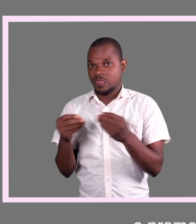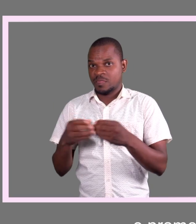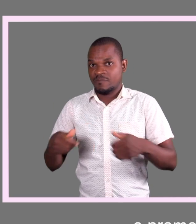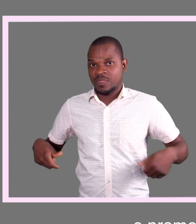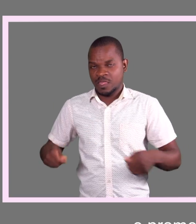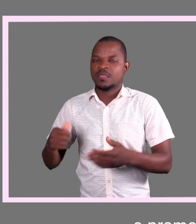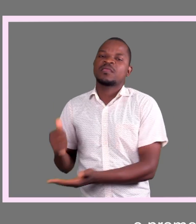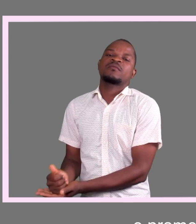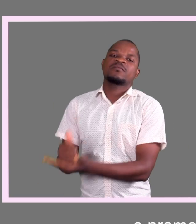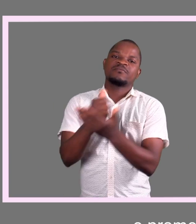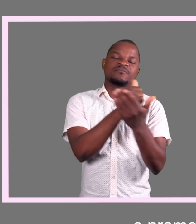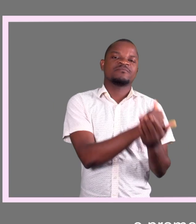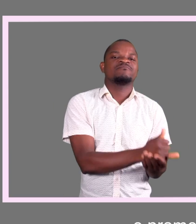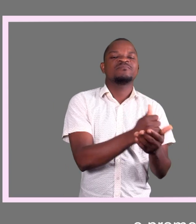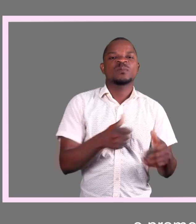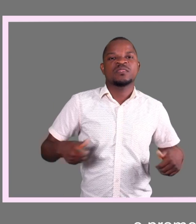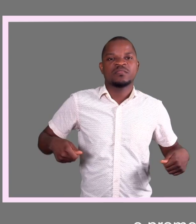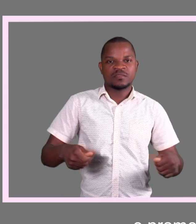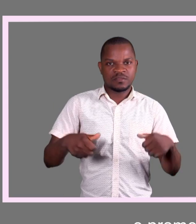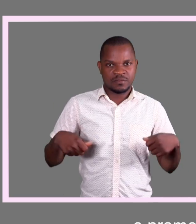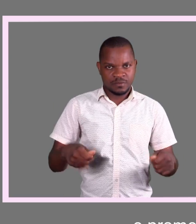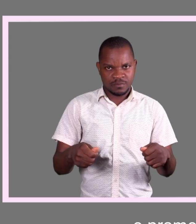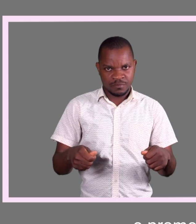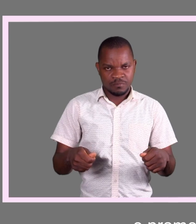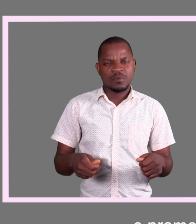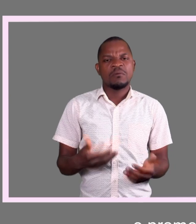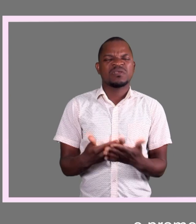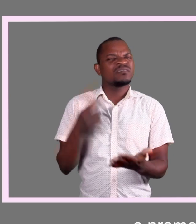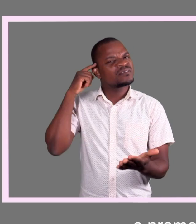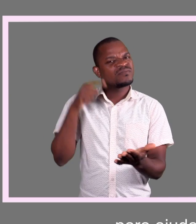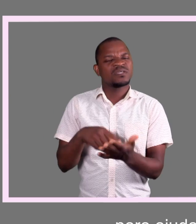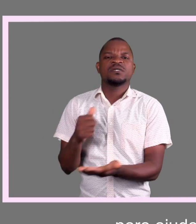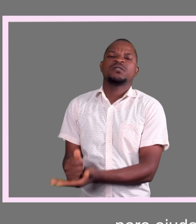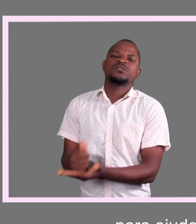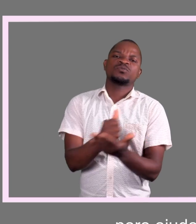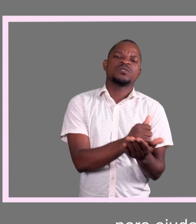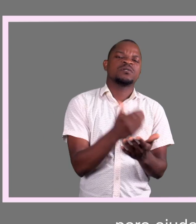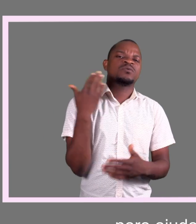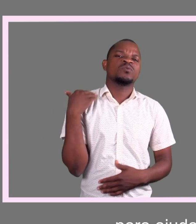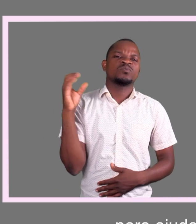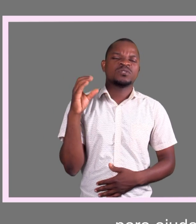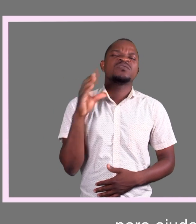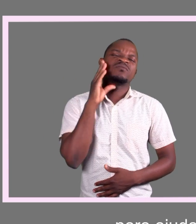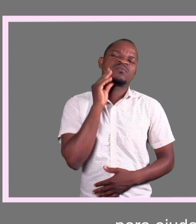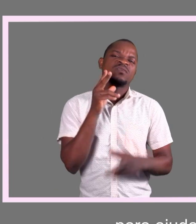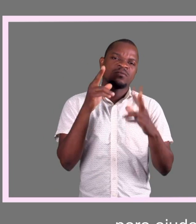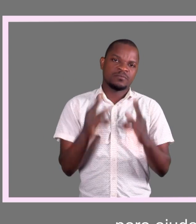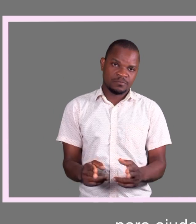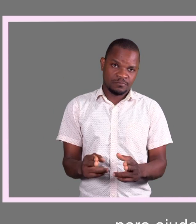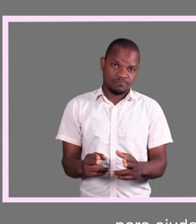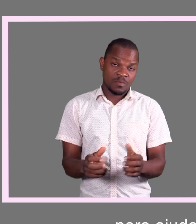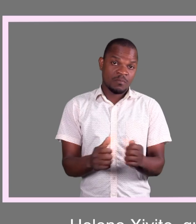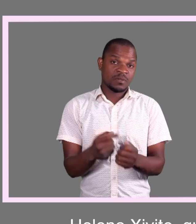esforço no sentido de encontrar um patrocinador para a cadeira de rodas, para ajudar também a cunhada, que é